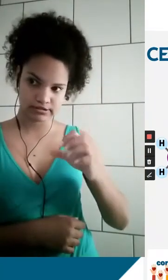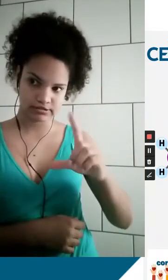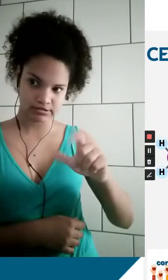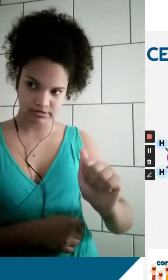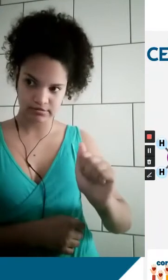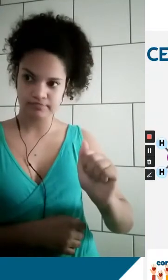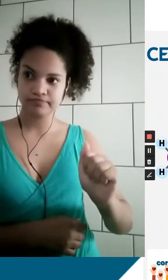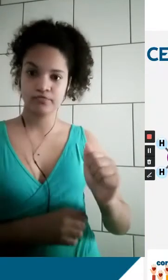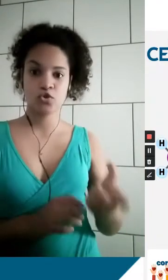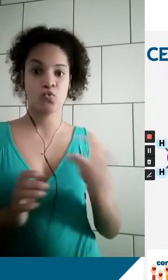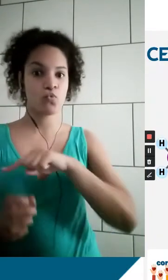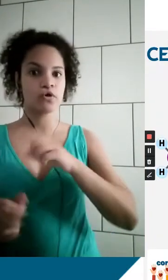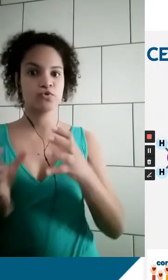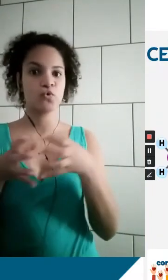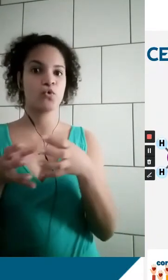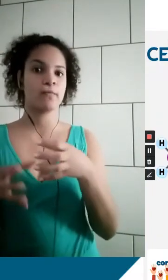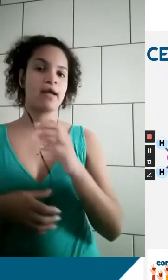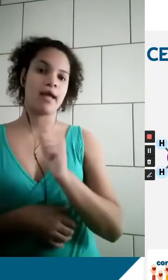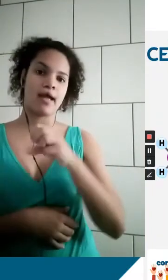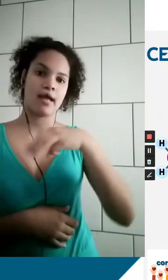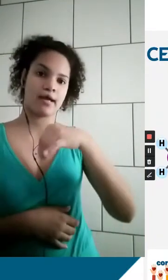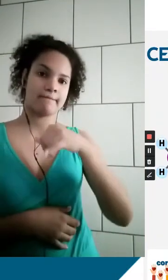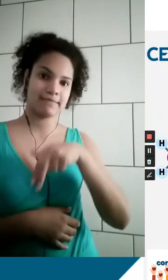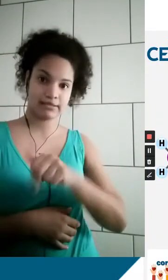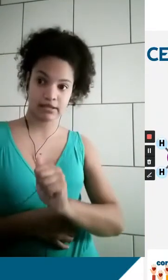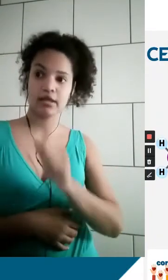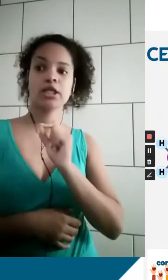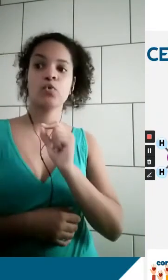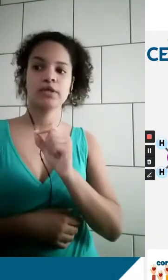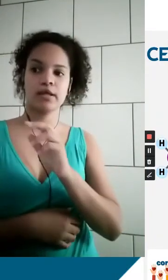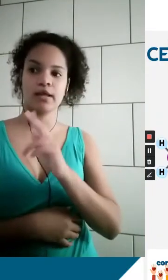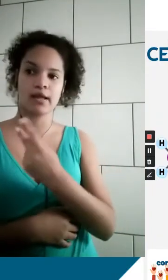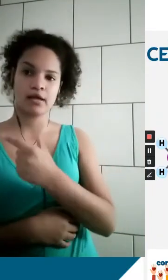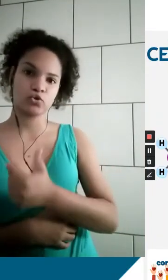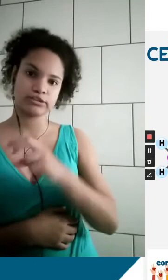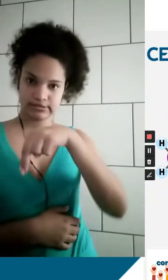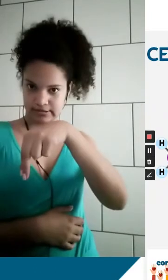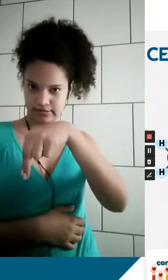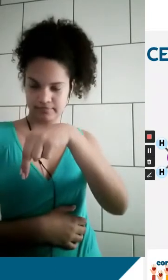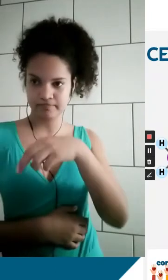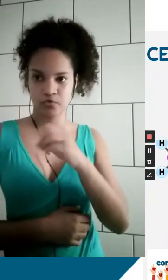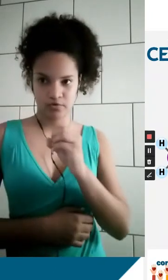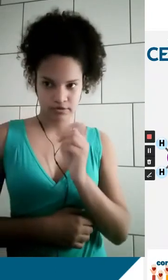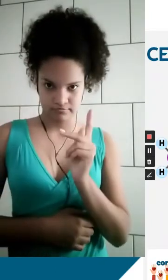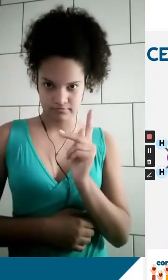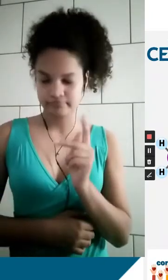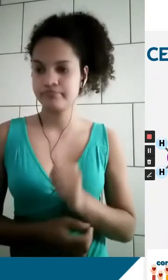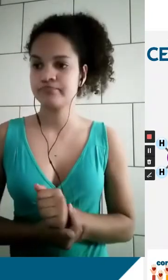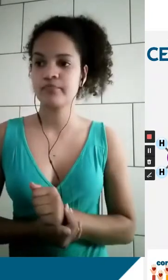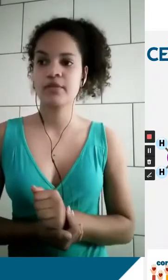COOH e o grupo amina. Por isso, aminoácido. Esse nome